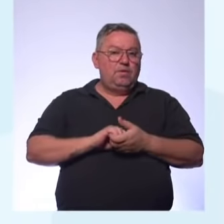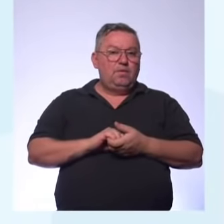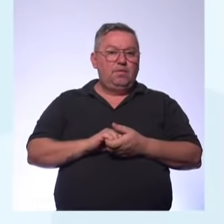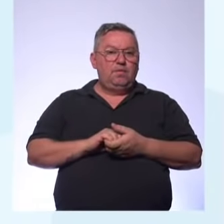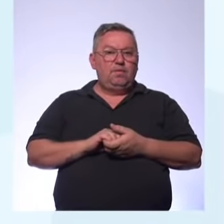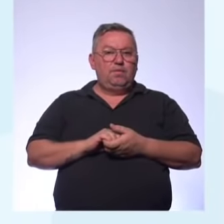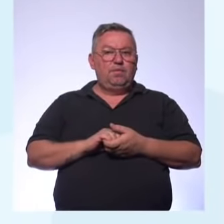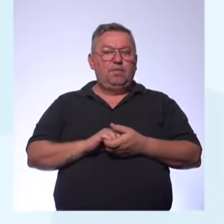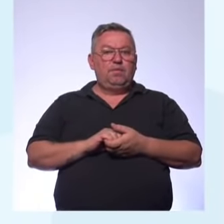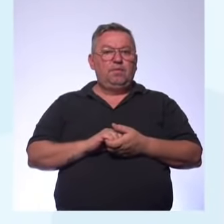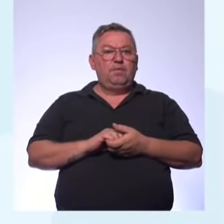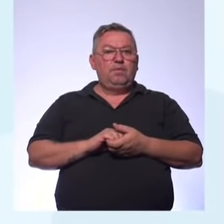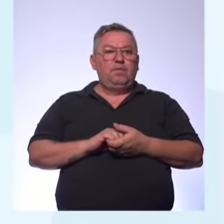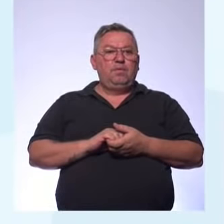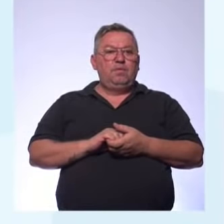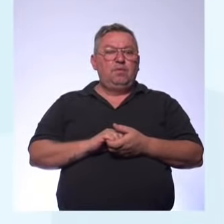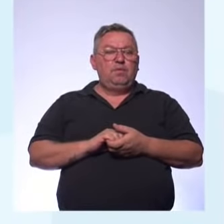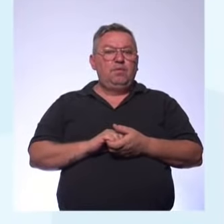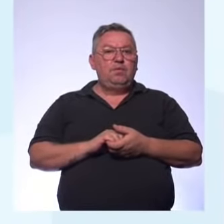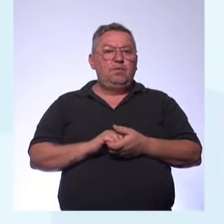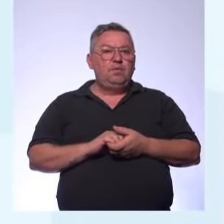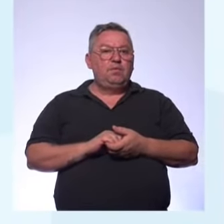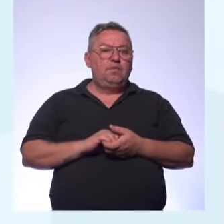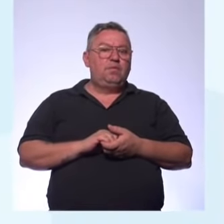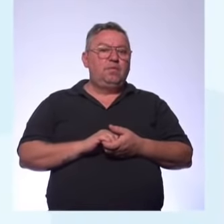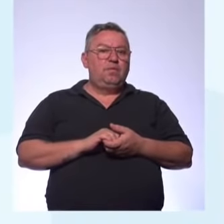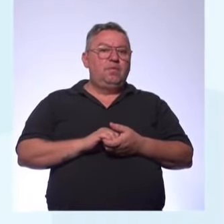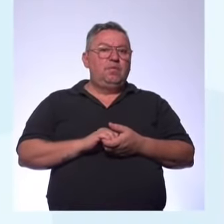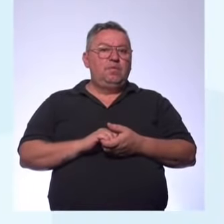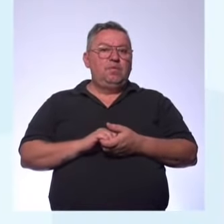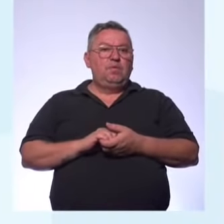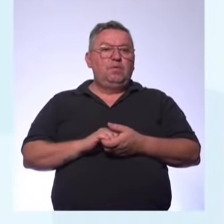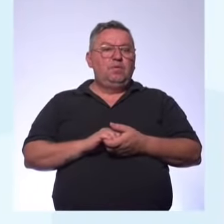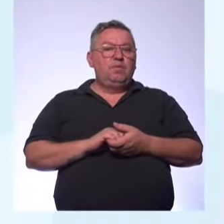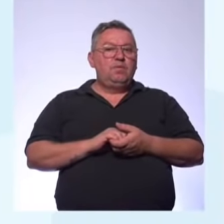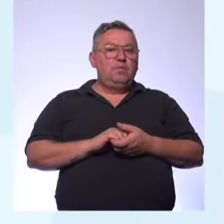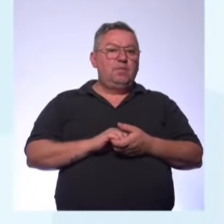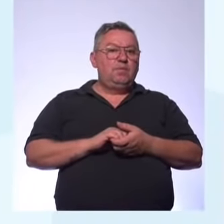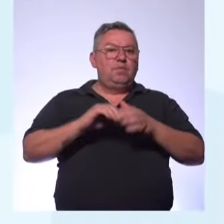pelos rios, riachos. Steel houses over courses of water.